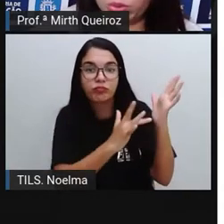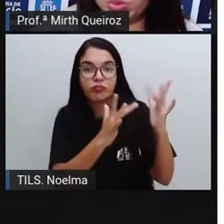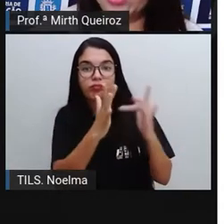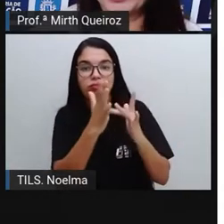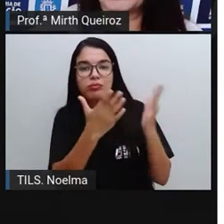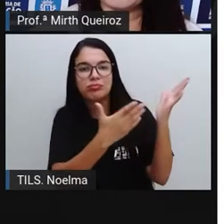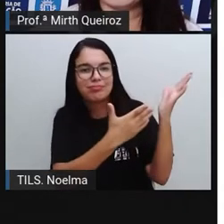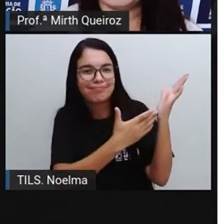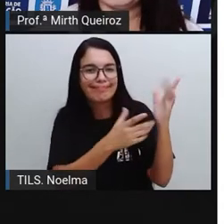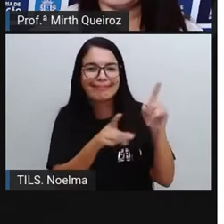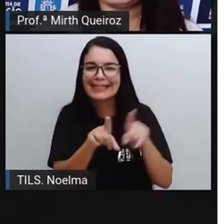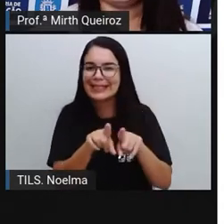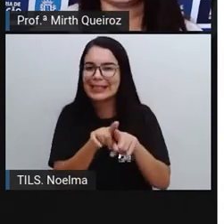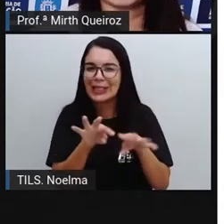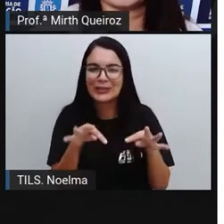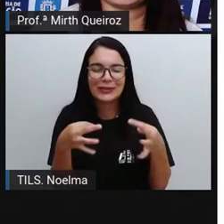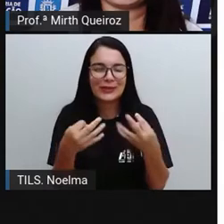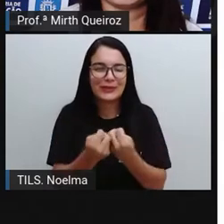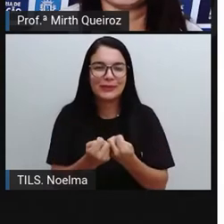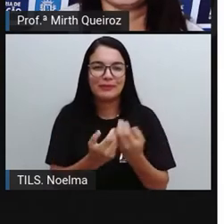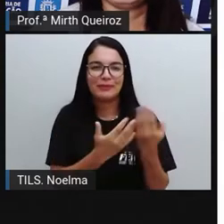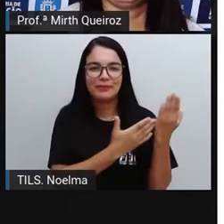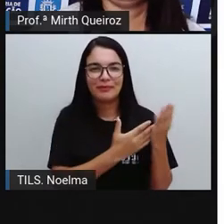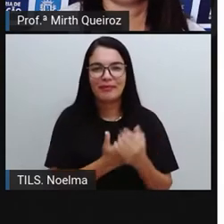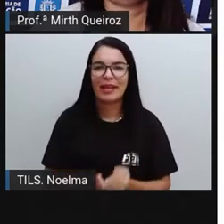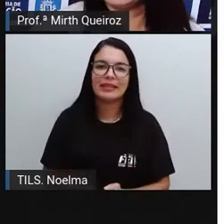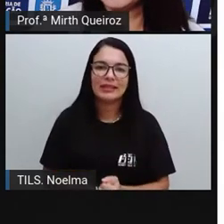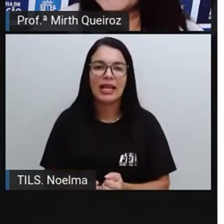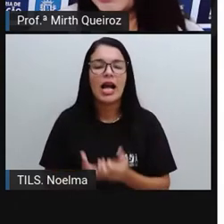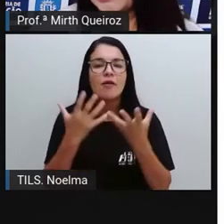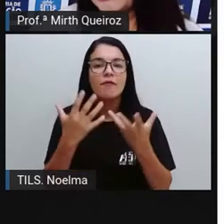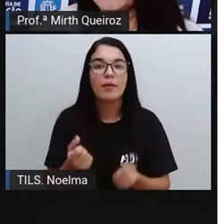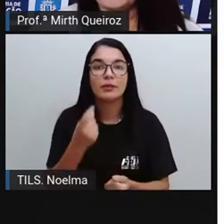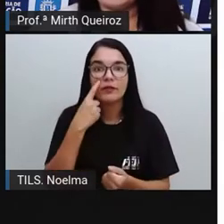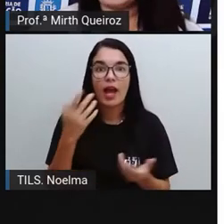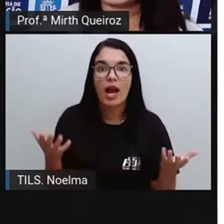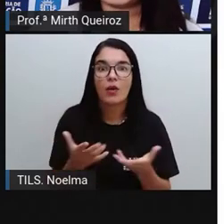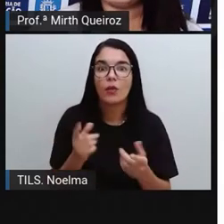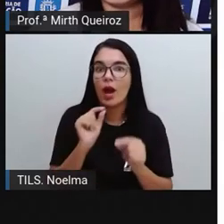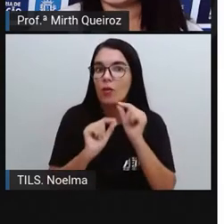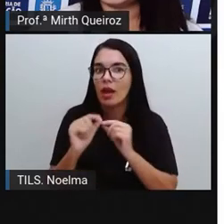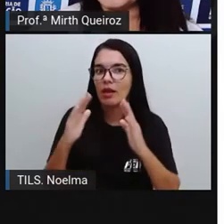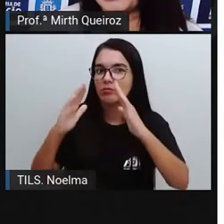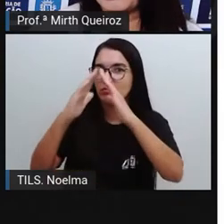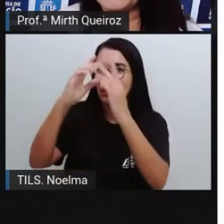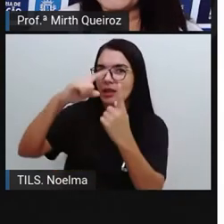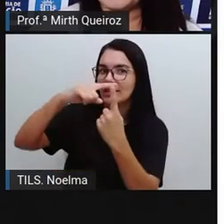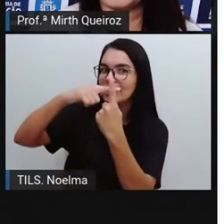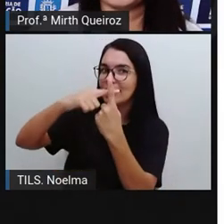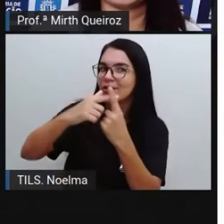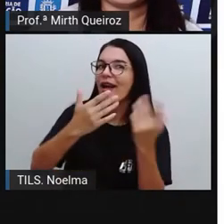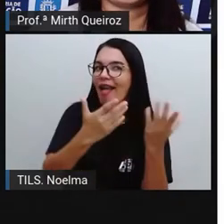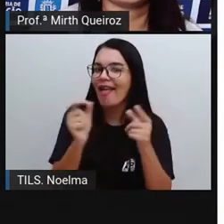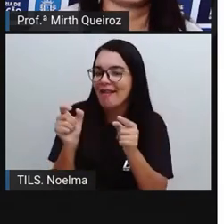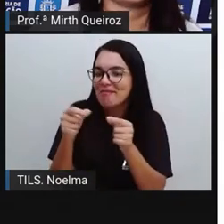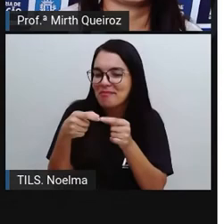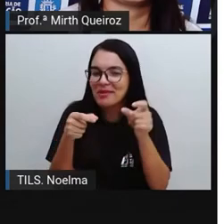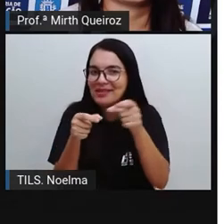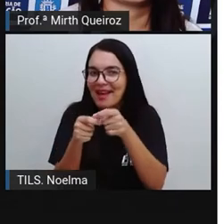Janeiro, todo feito em mosaico. Vamos ver uma capela de mosaico?